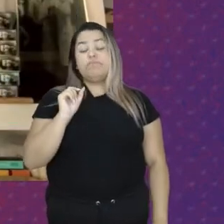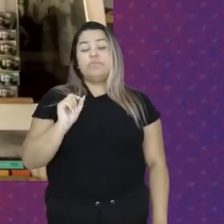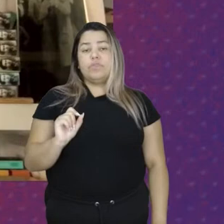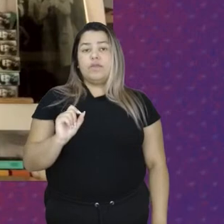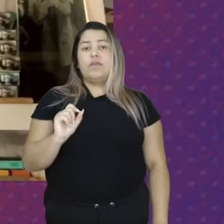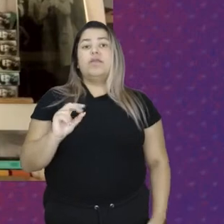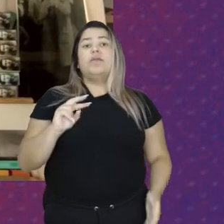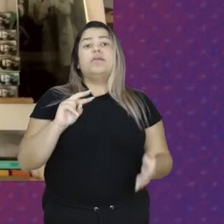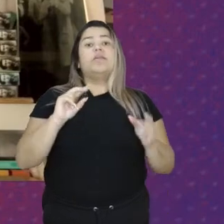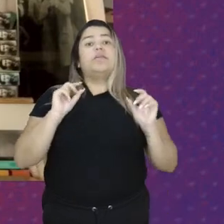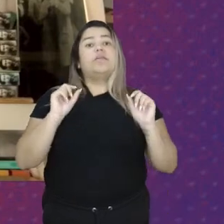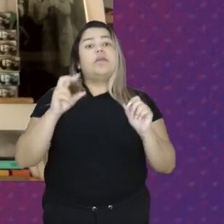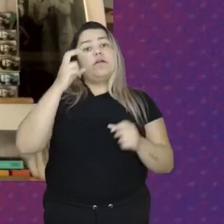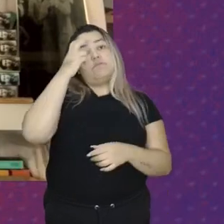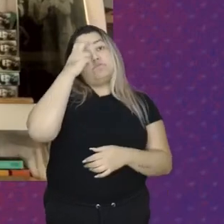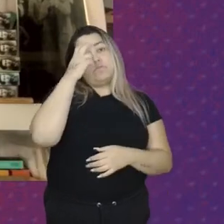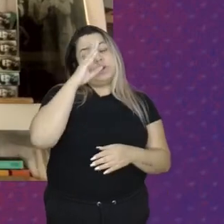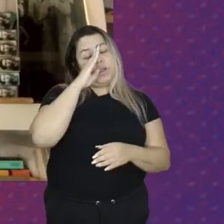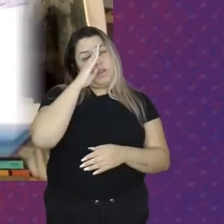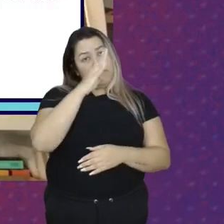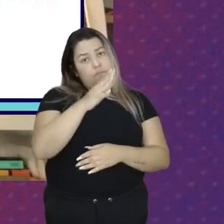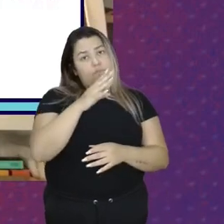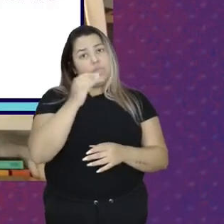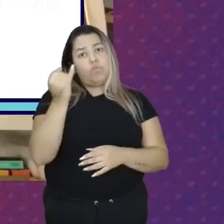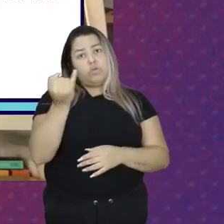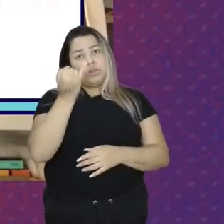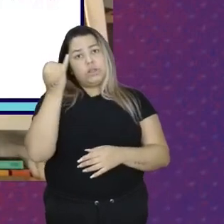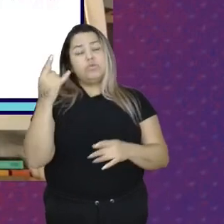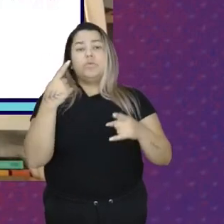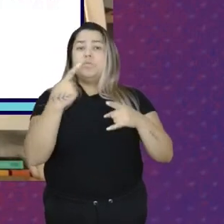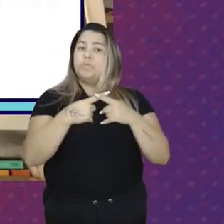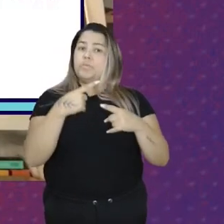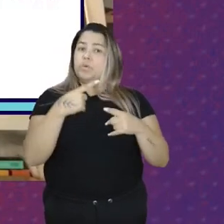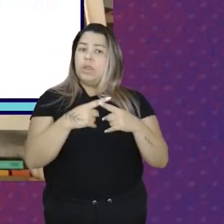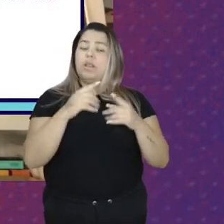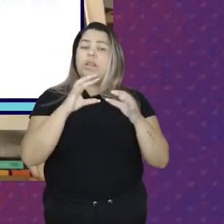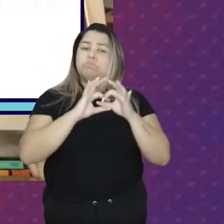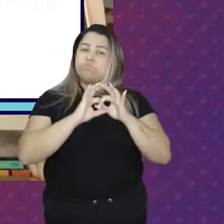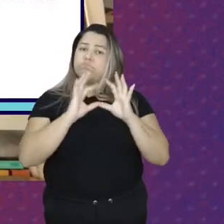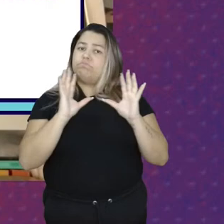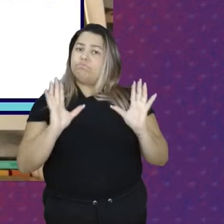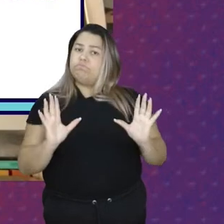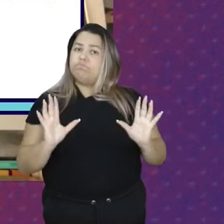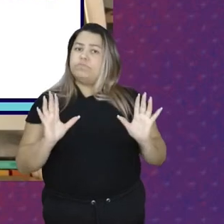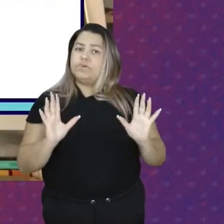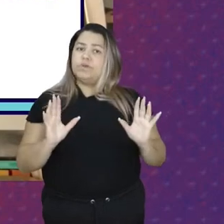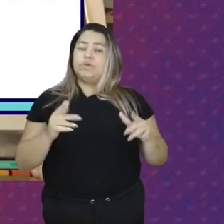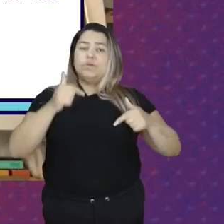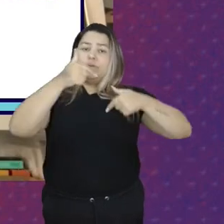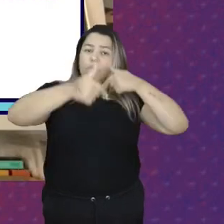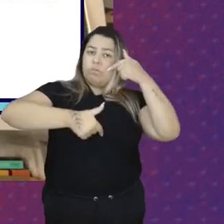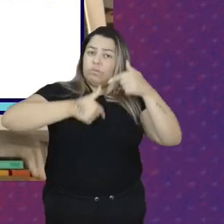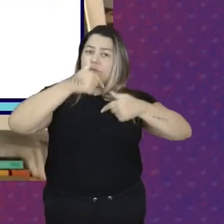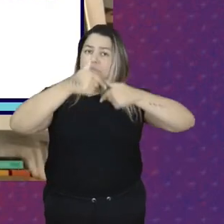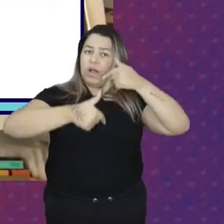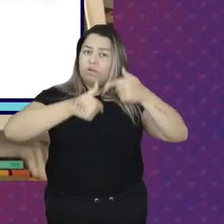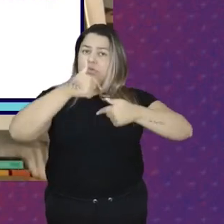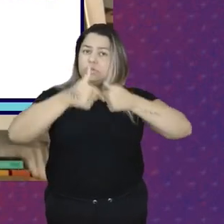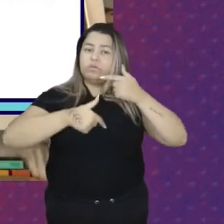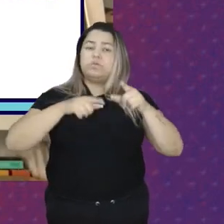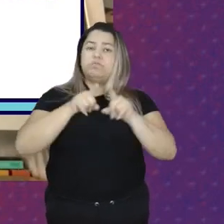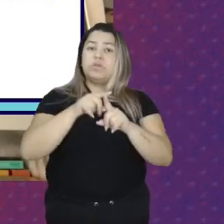que a cultura é fundamental porque ela permite o trabalho